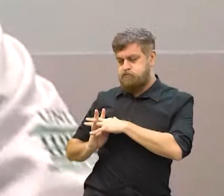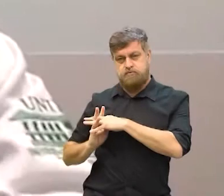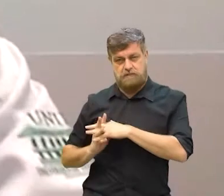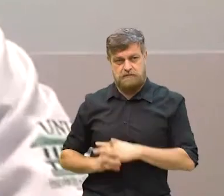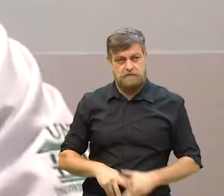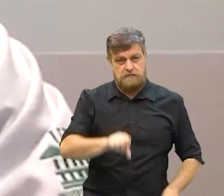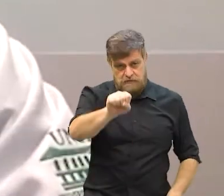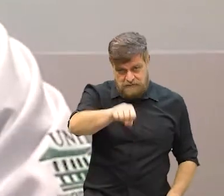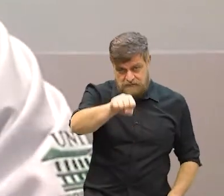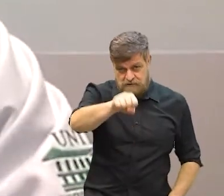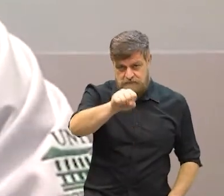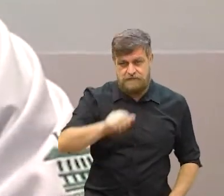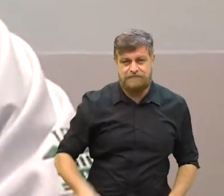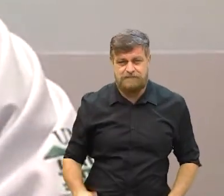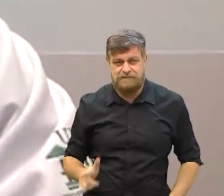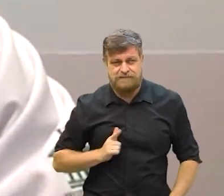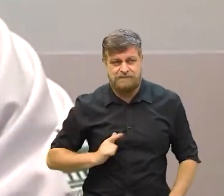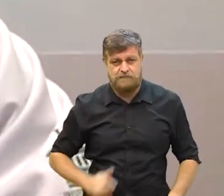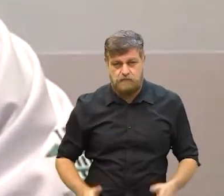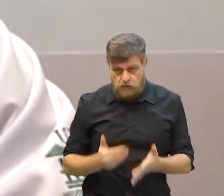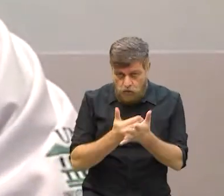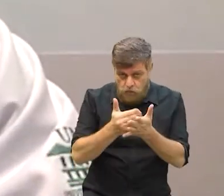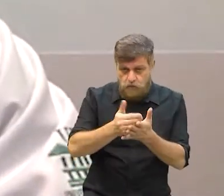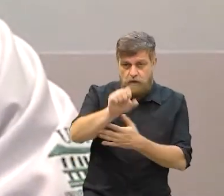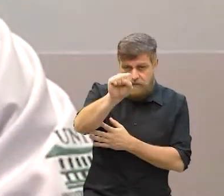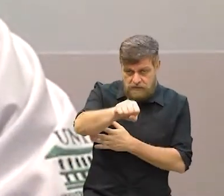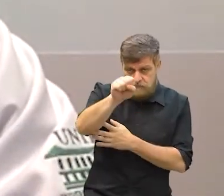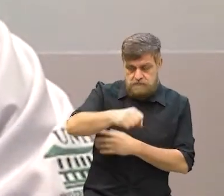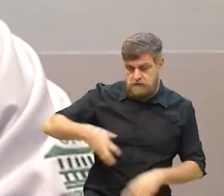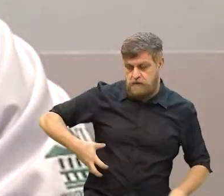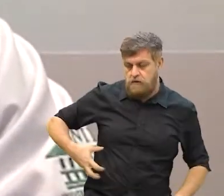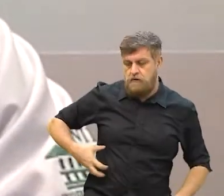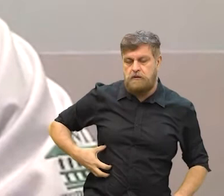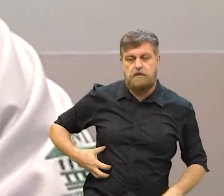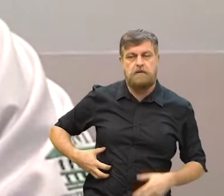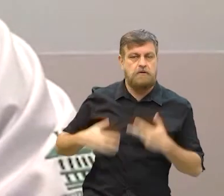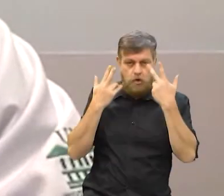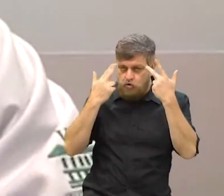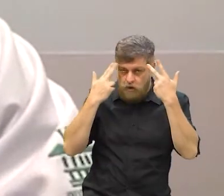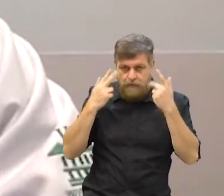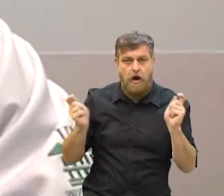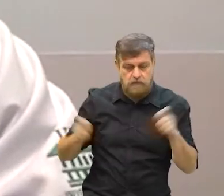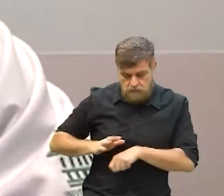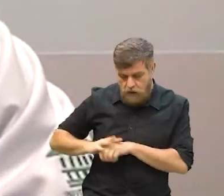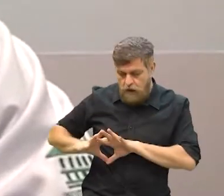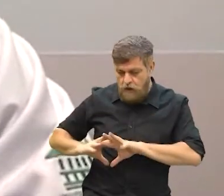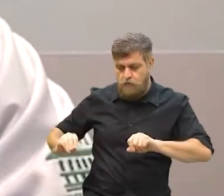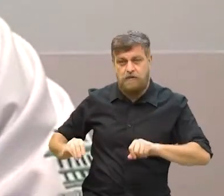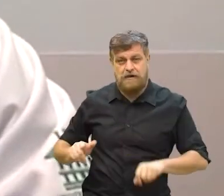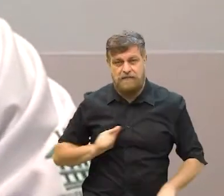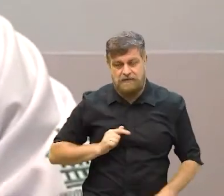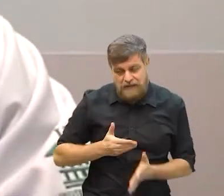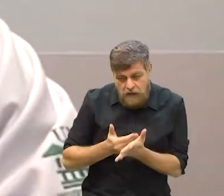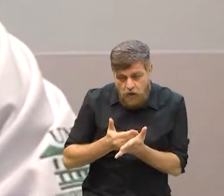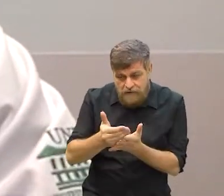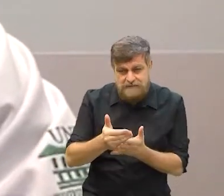rim? Sim. No estágio bem inicial, sim, a gente consegue uma reversibilidade da doença renal. tá? Mas